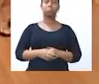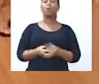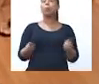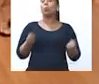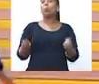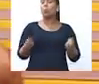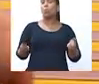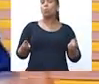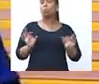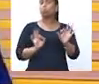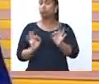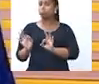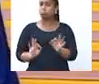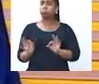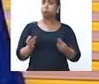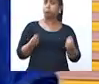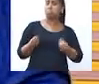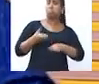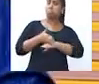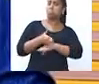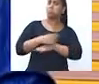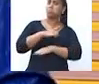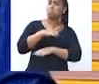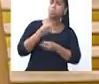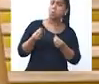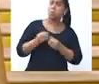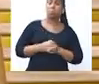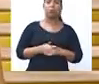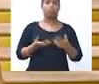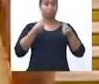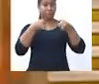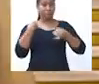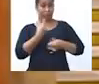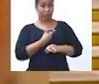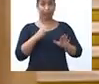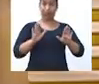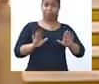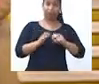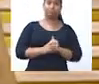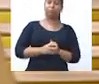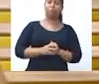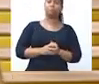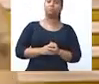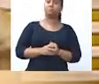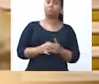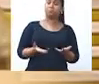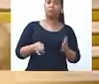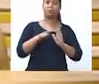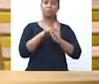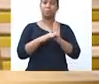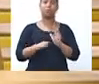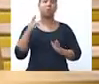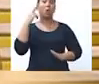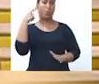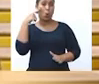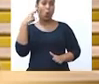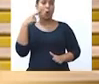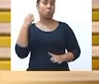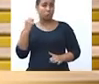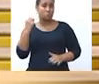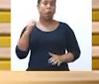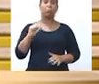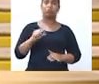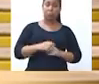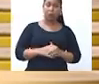é montado? Quem quiser participar, como é que faz? Explica pra gente. Tá. Pouquinho de historinha. O projeto Rosa Choque, a gente começou